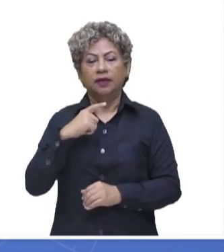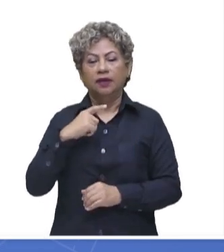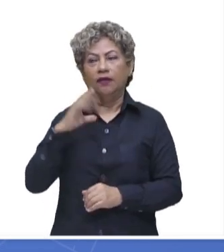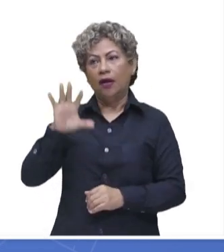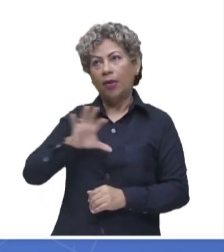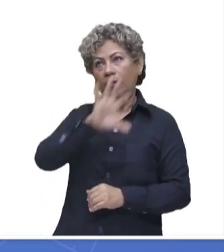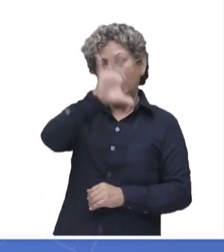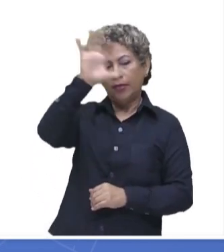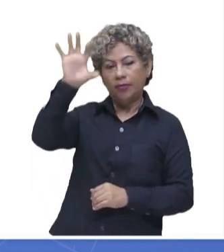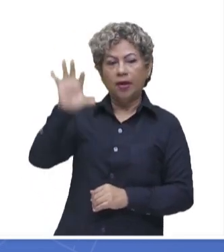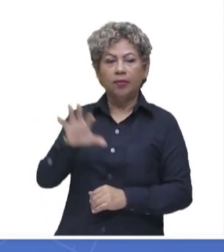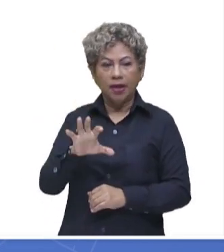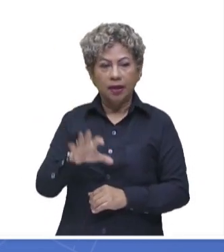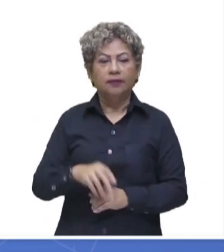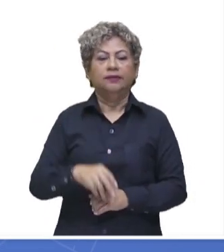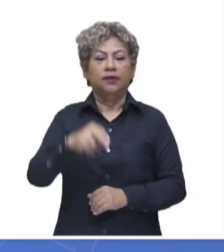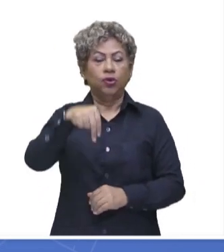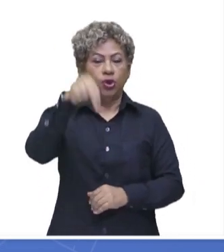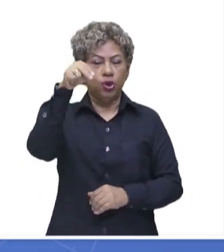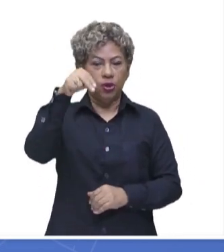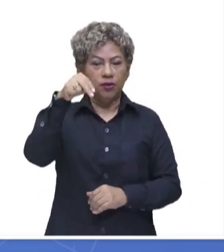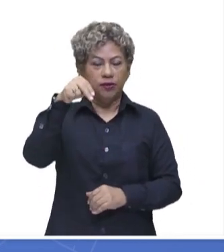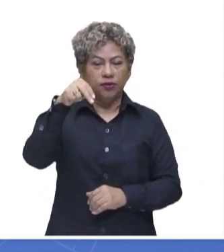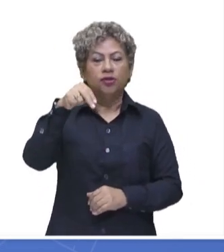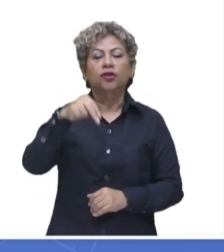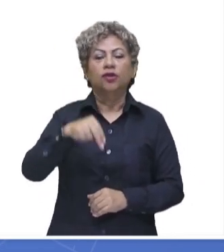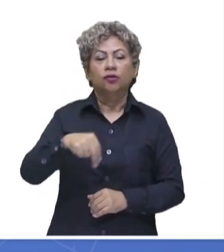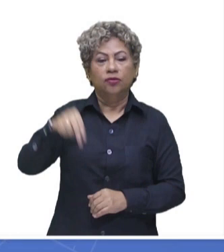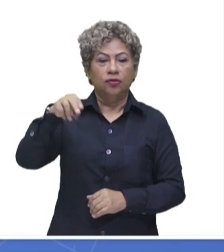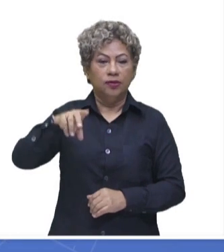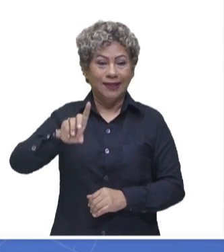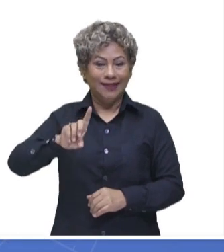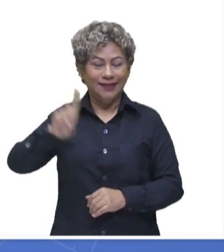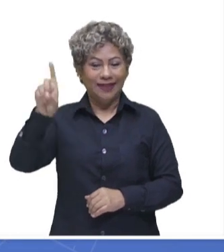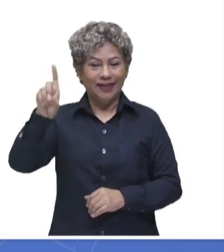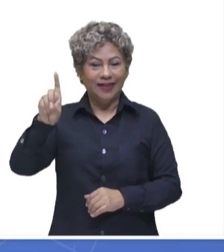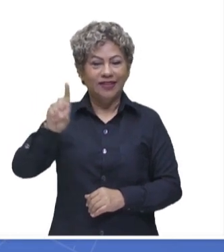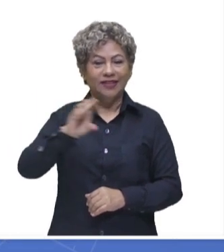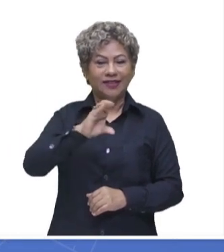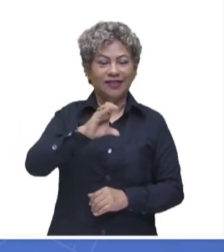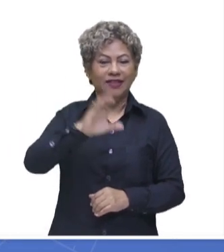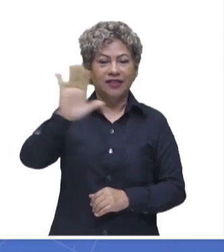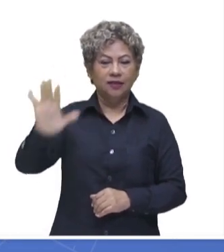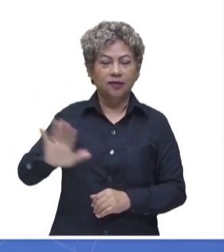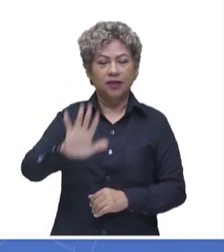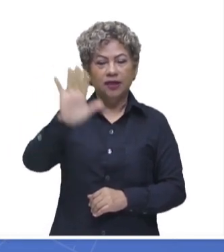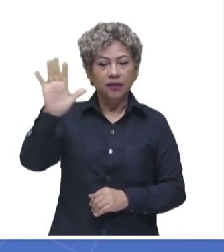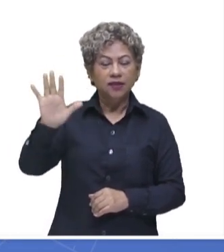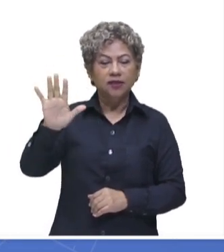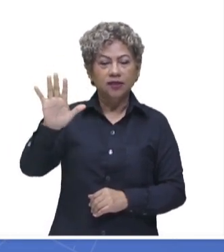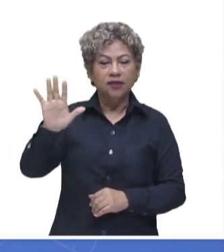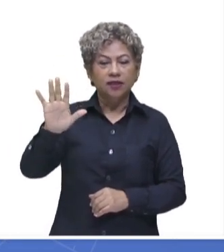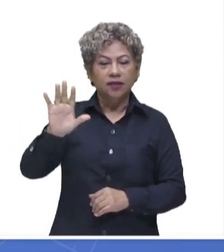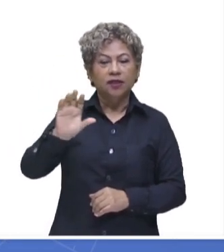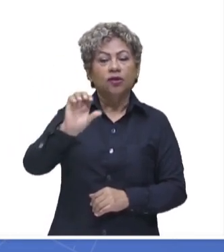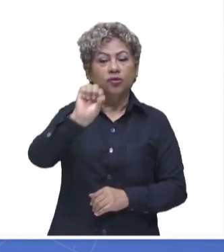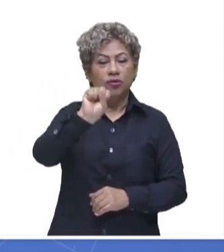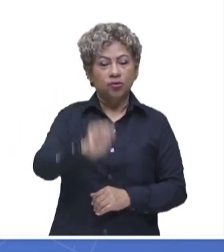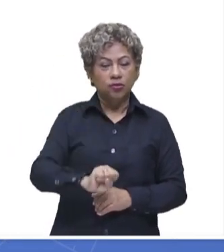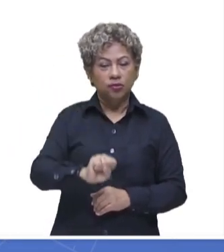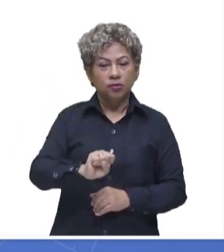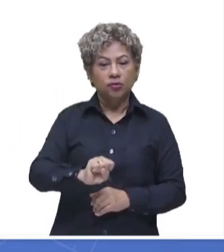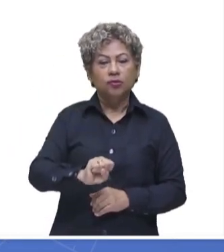Centro-Oeste, Sudeste, Sul e cada porcentagem para cada ano. E a pergunta é bem simples, em que ano ocorreu a maior